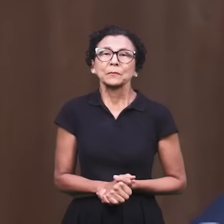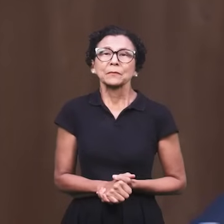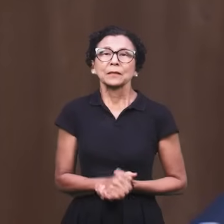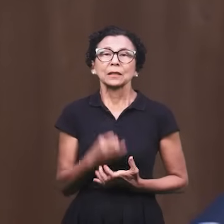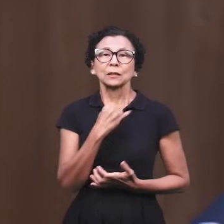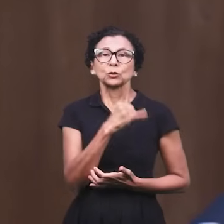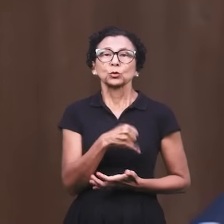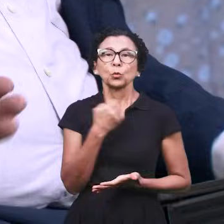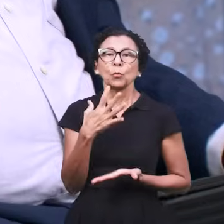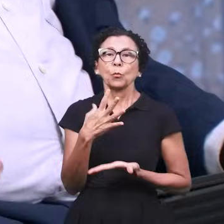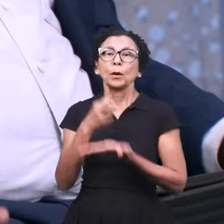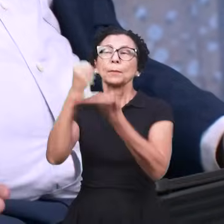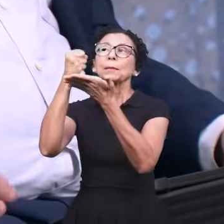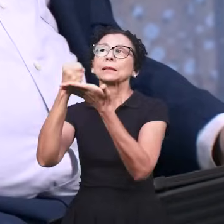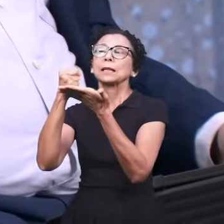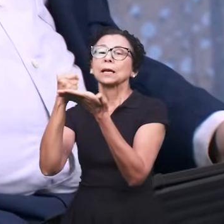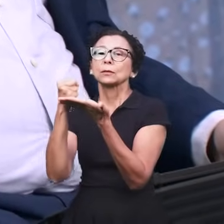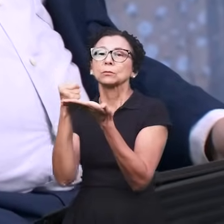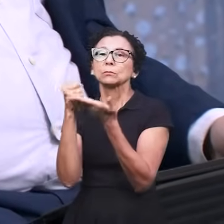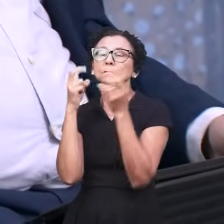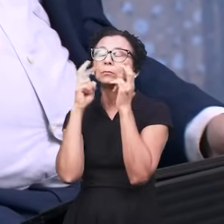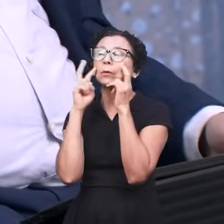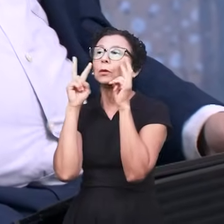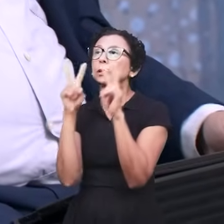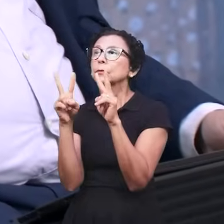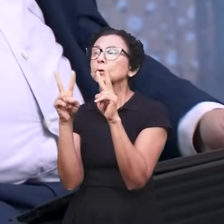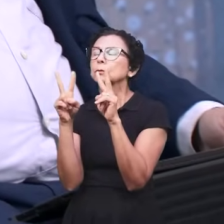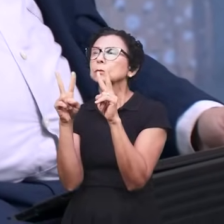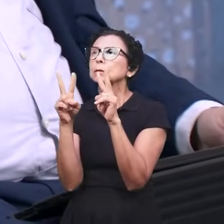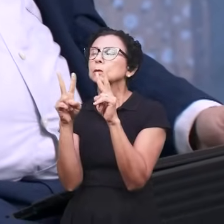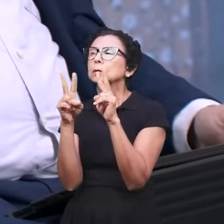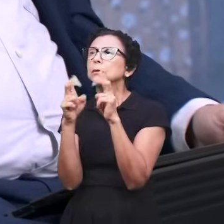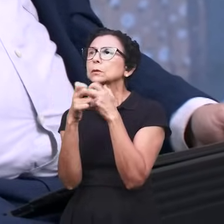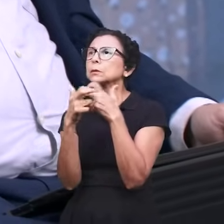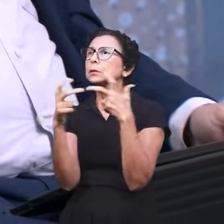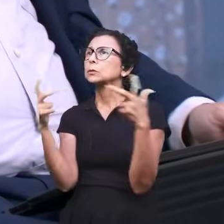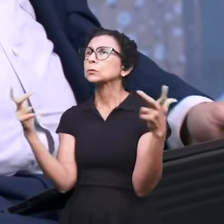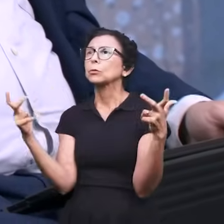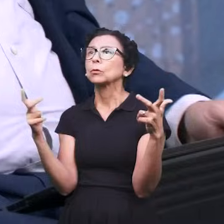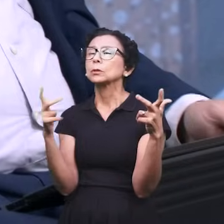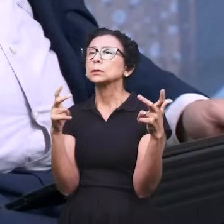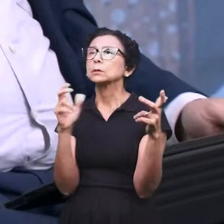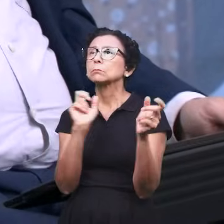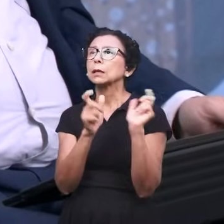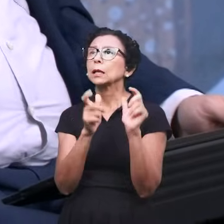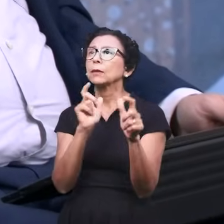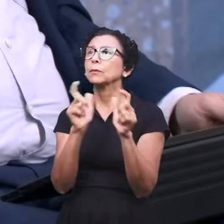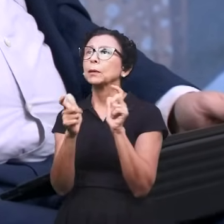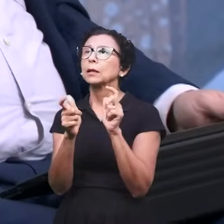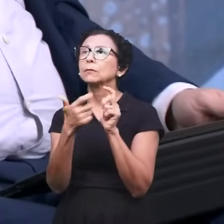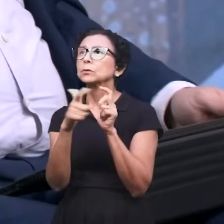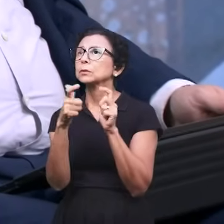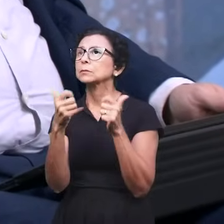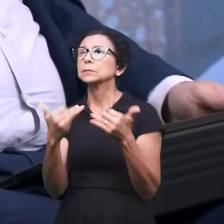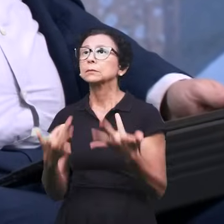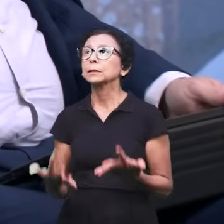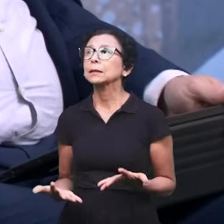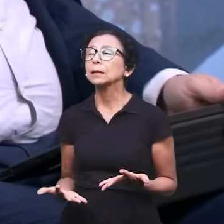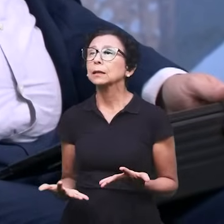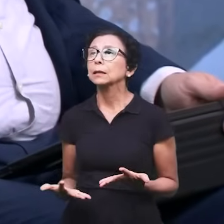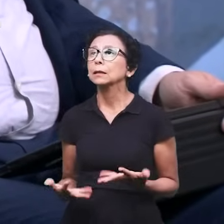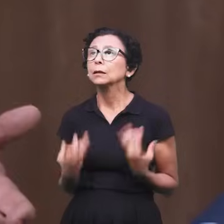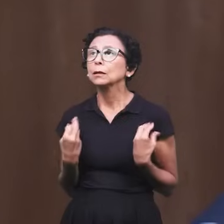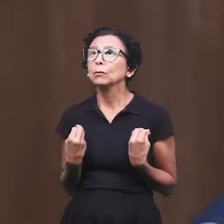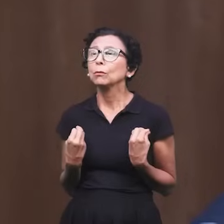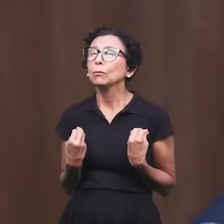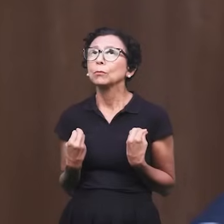Eu entendo assim, não tem como falar, porque não tem nem palavra para descrever, porque o que eu vi não tem palavra, tem coisa que não tem palavra.